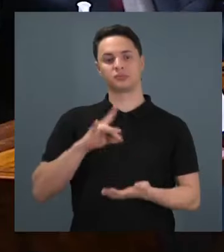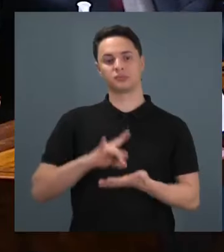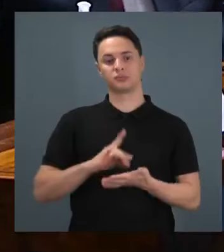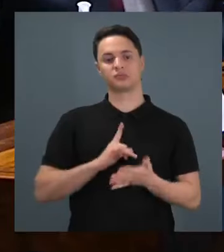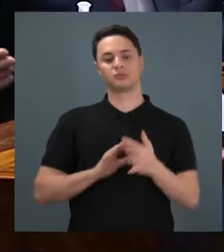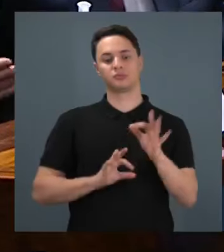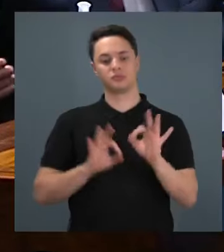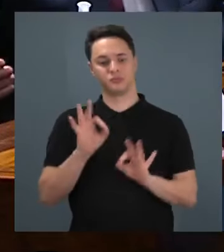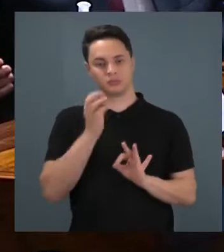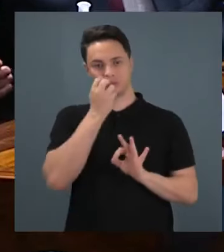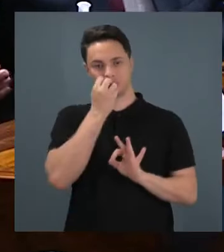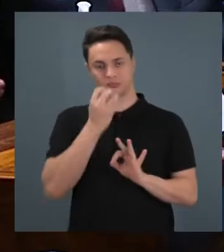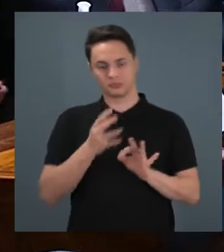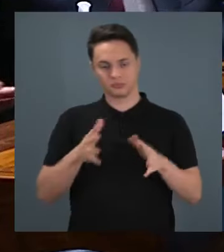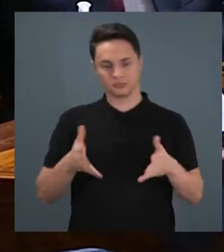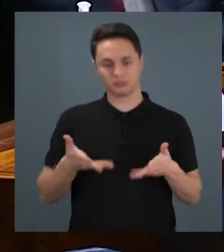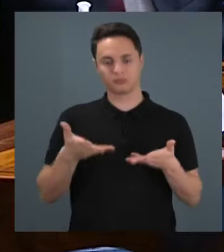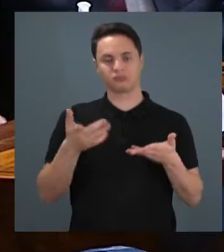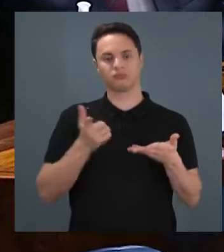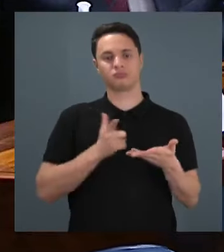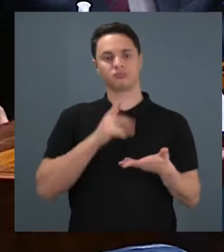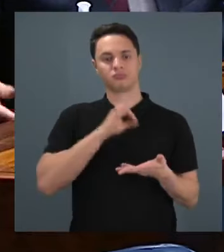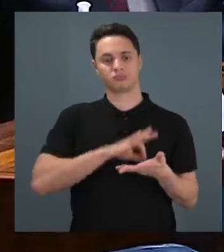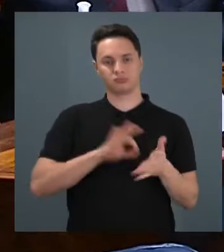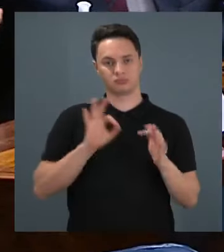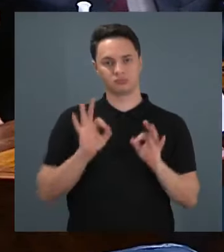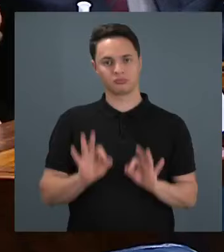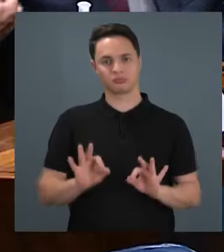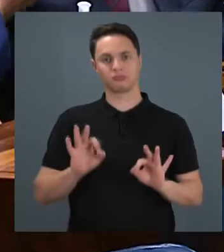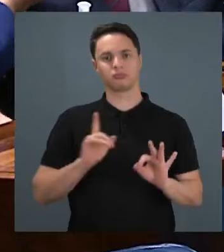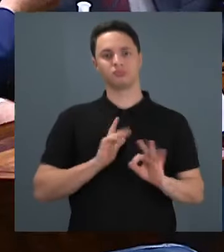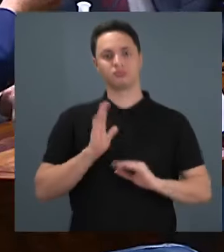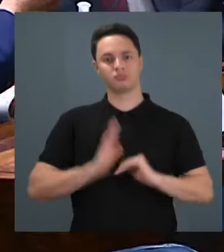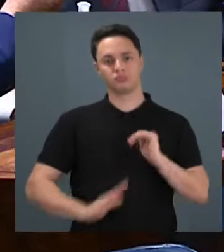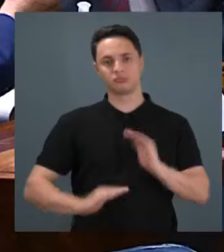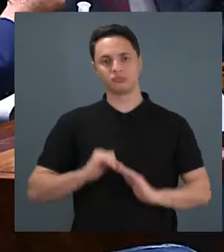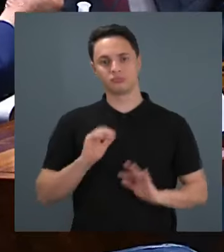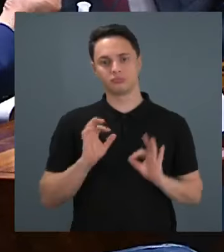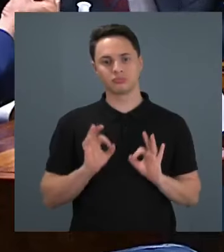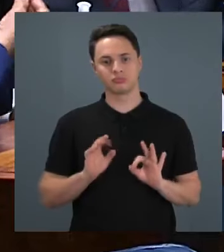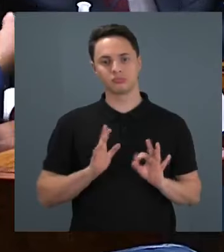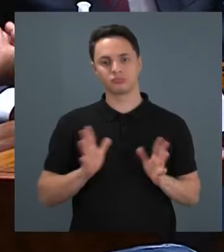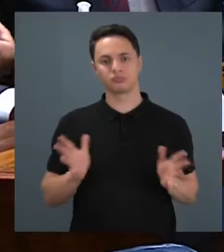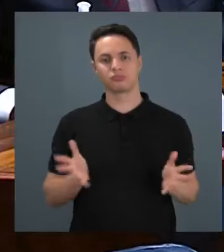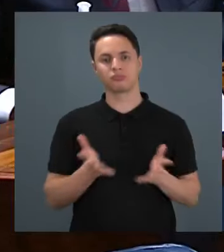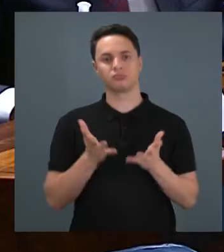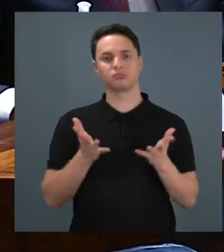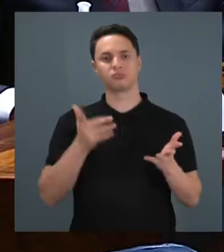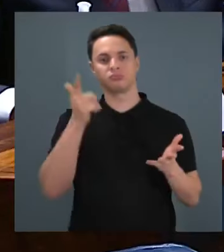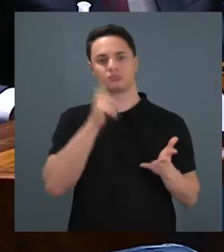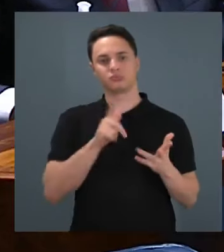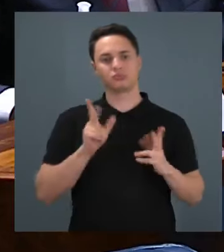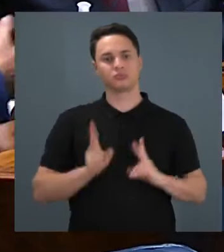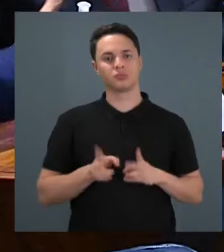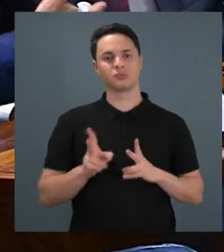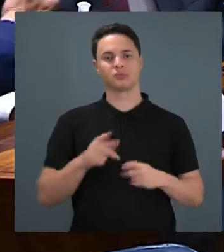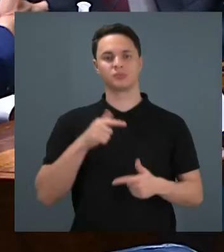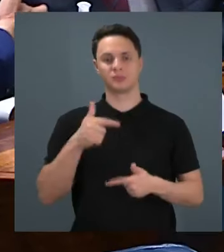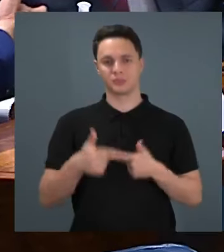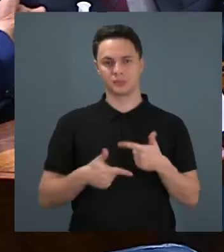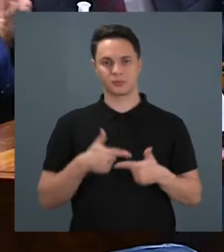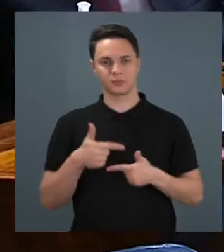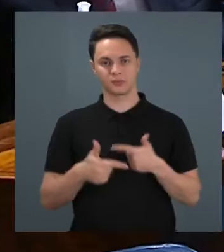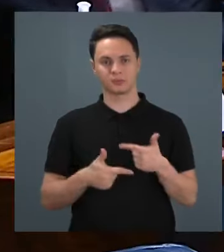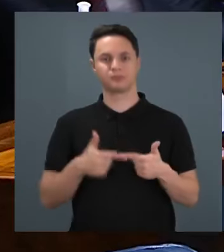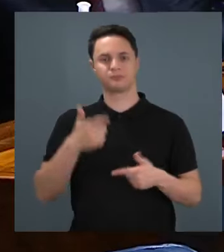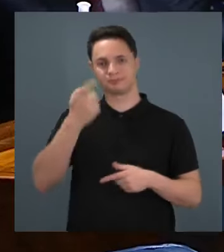equipadas, motivadas, bem remuneradas, qualificadas, motivadas para continuarem o seu trabalho, que é,